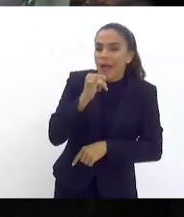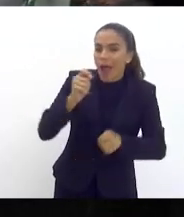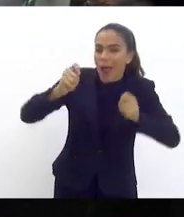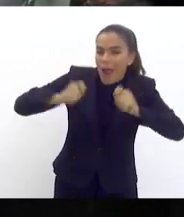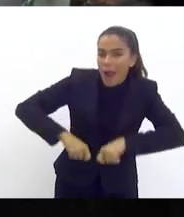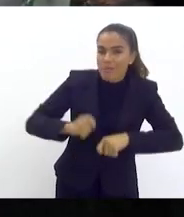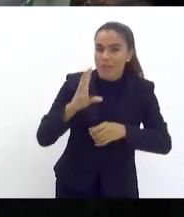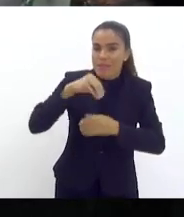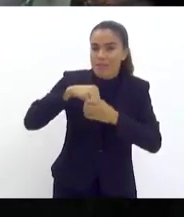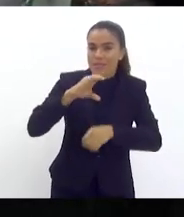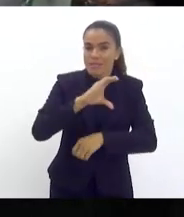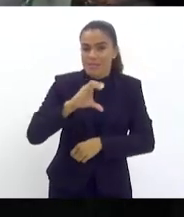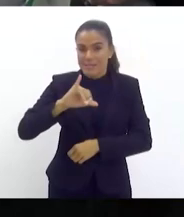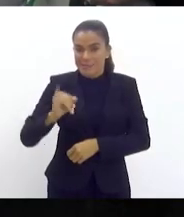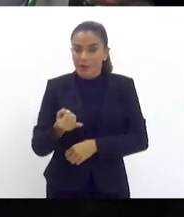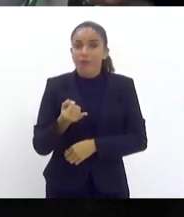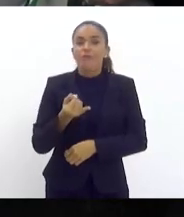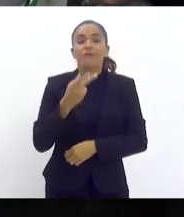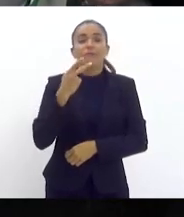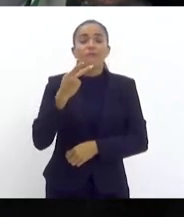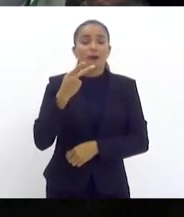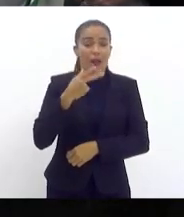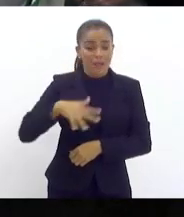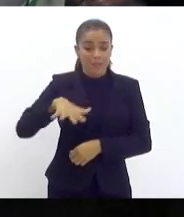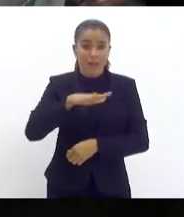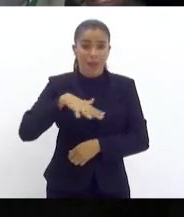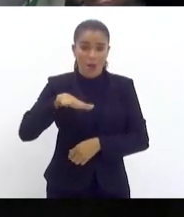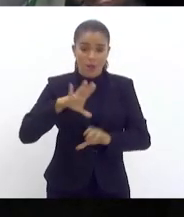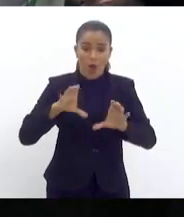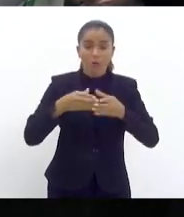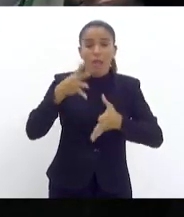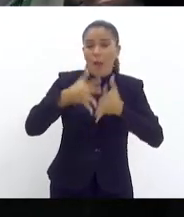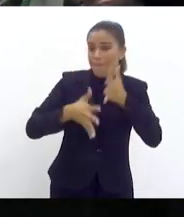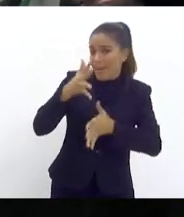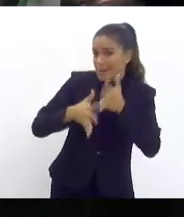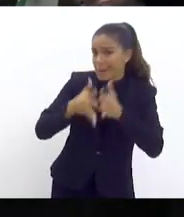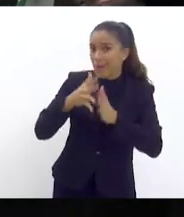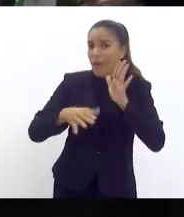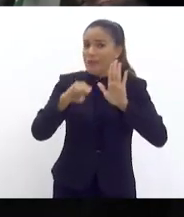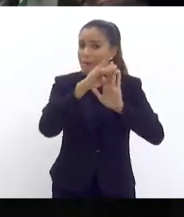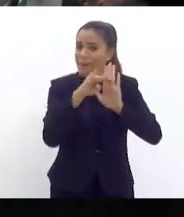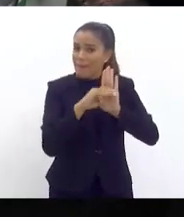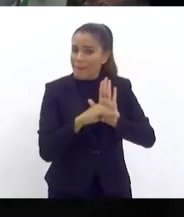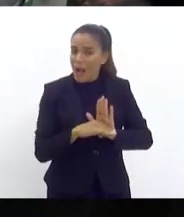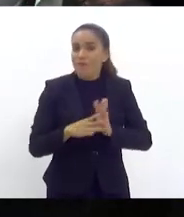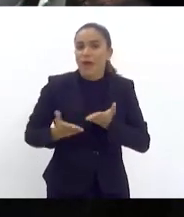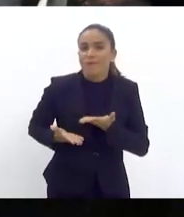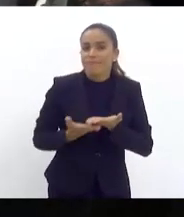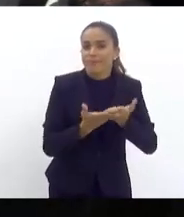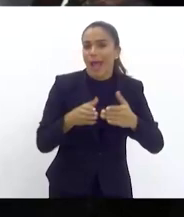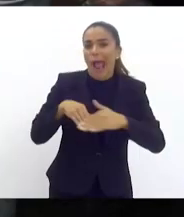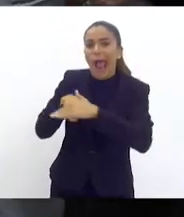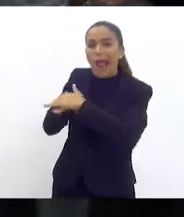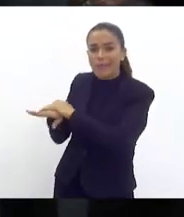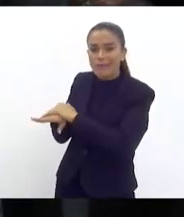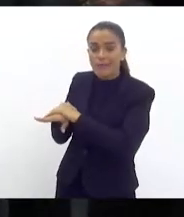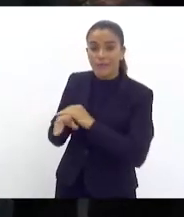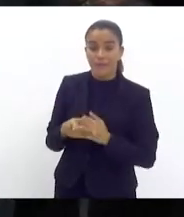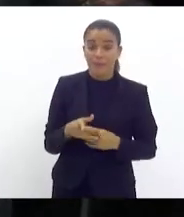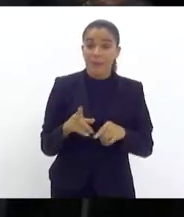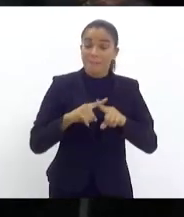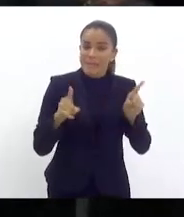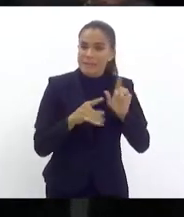na CCJ de declarar no âmbito da comissão a prejudicabilidade de uma matéria, e sim essa matéria vai ao arquivo. Agora, o